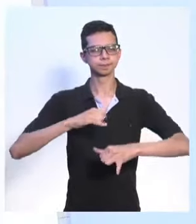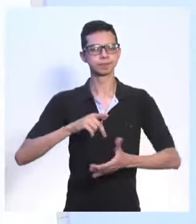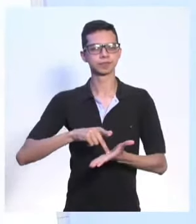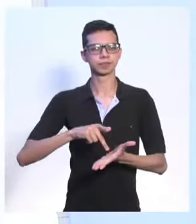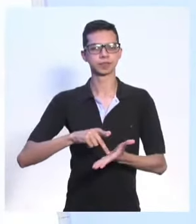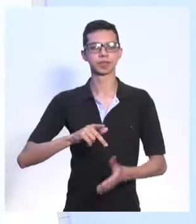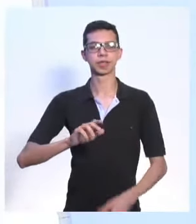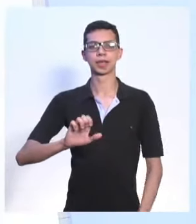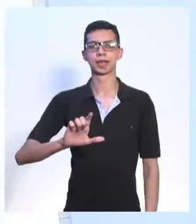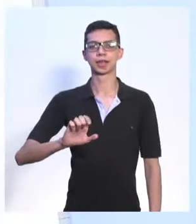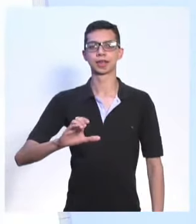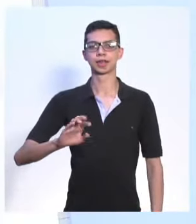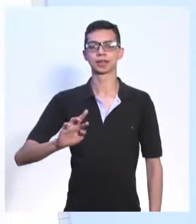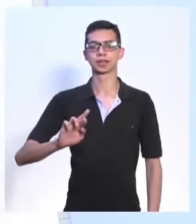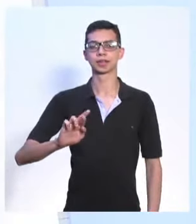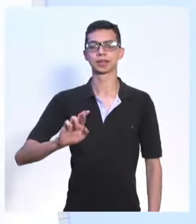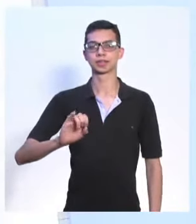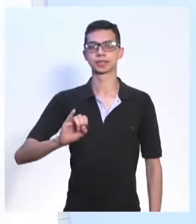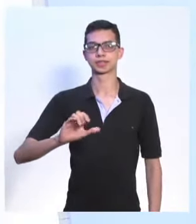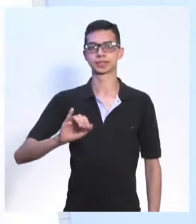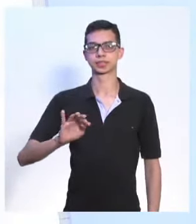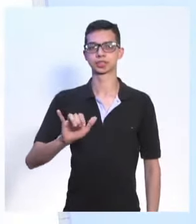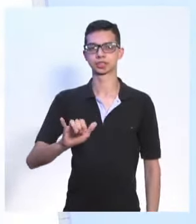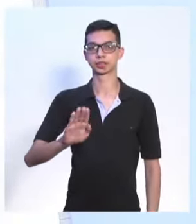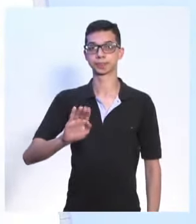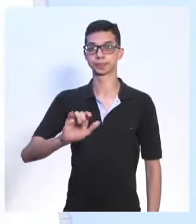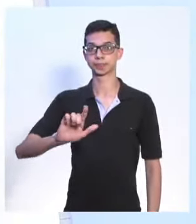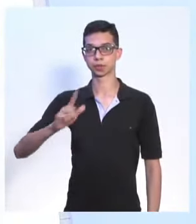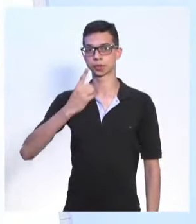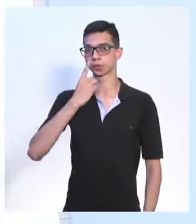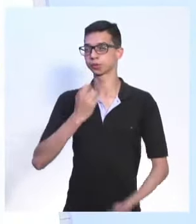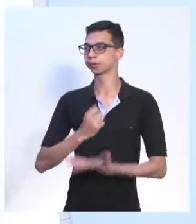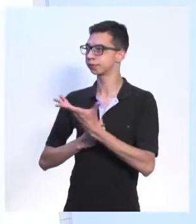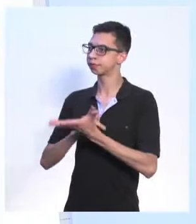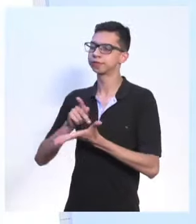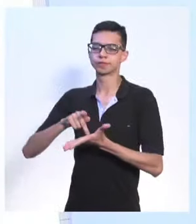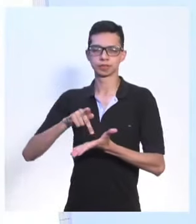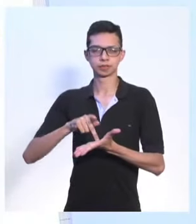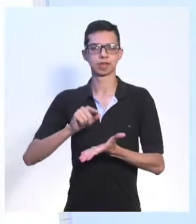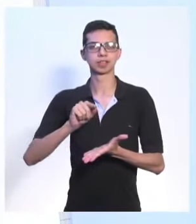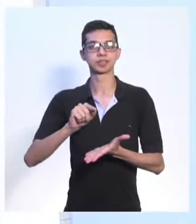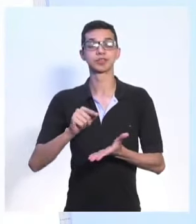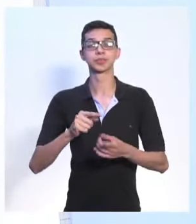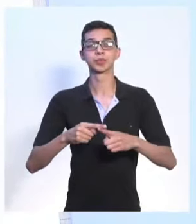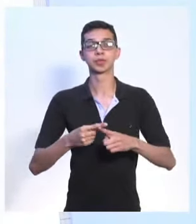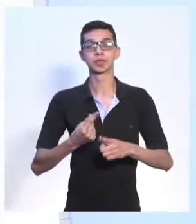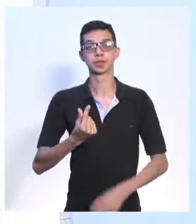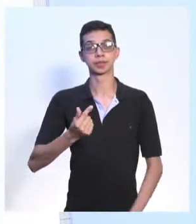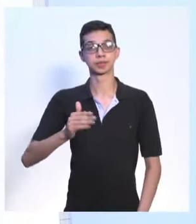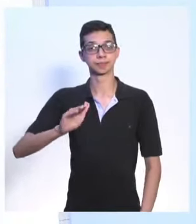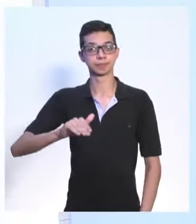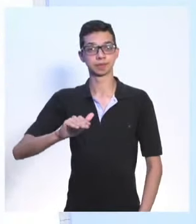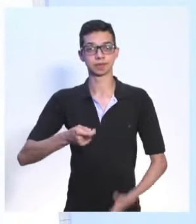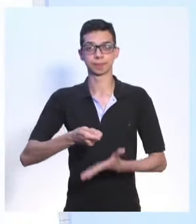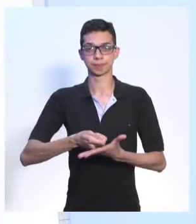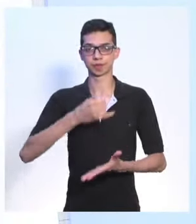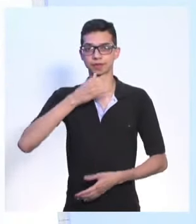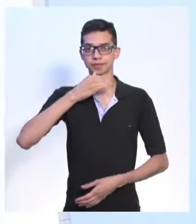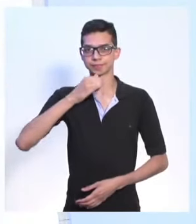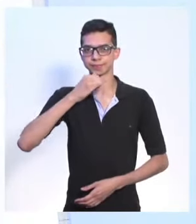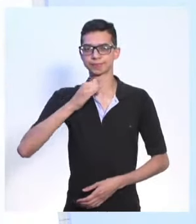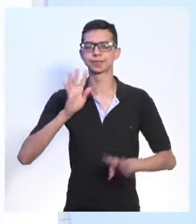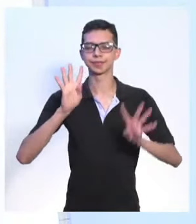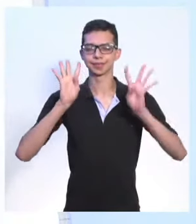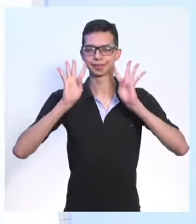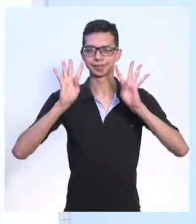Ok. Yep. É verdade, né? Sim. Mariana. Reduz aí a energia, a conta de energia elétrica, o que é muito legal. E